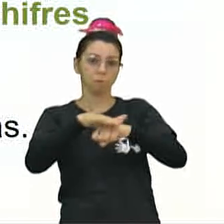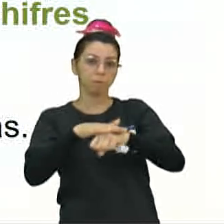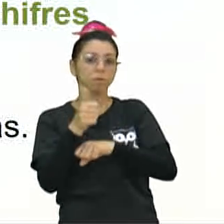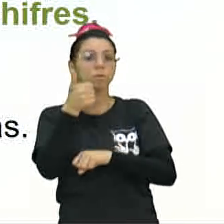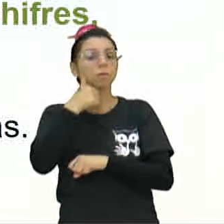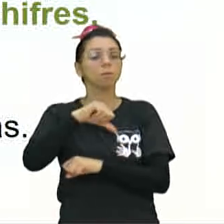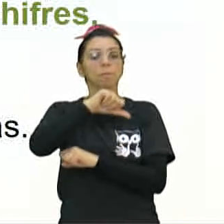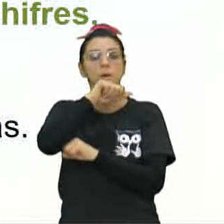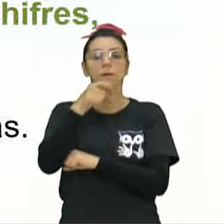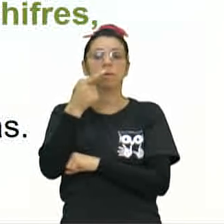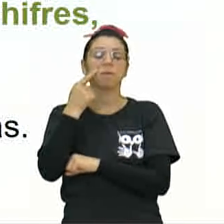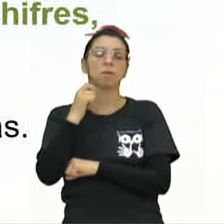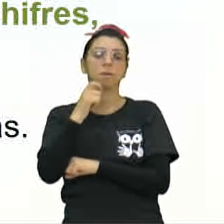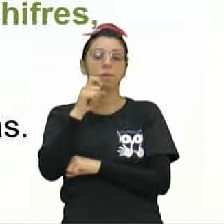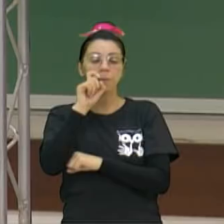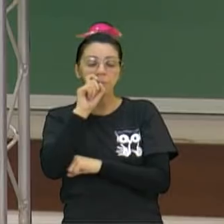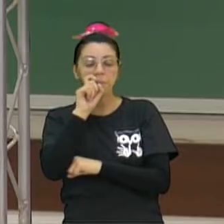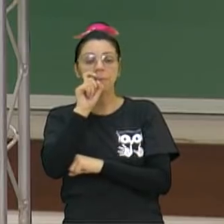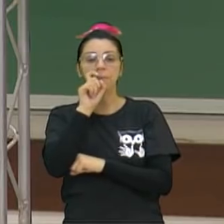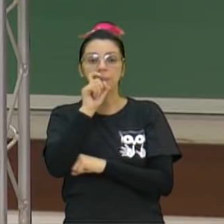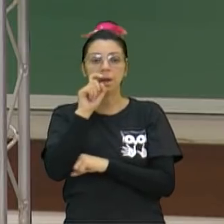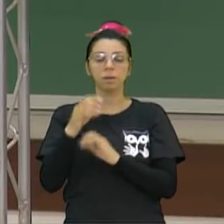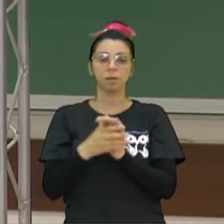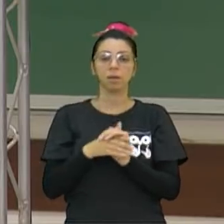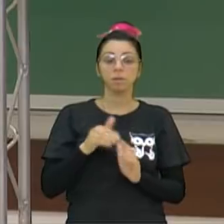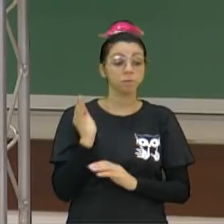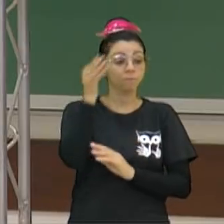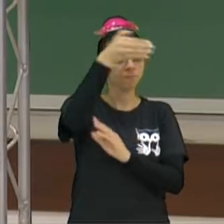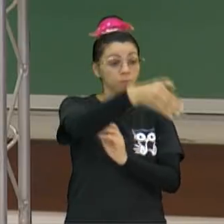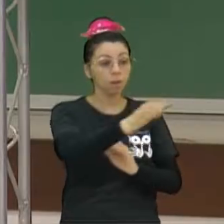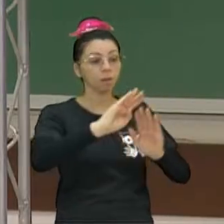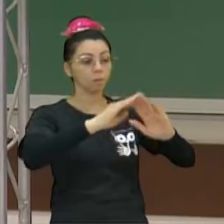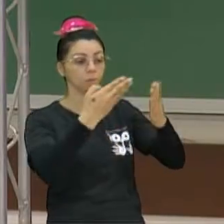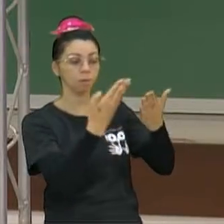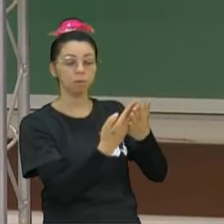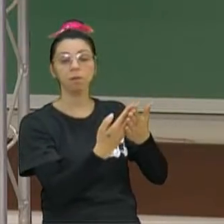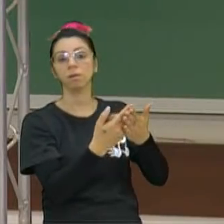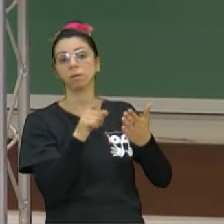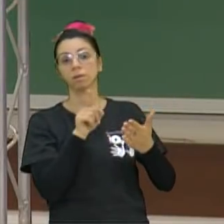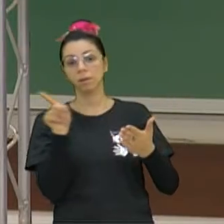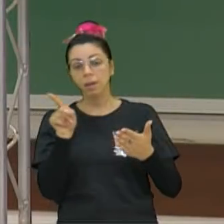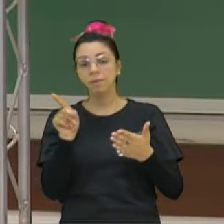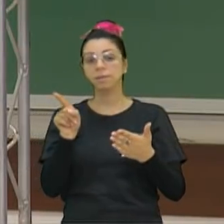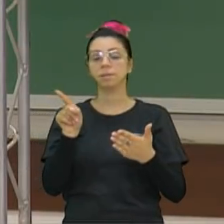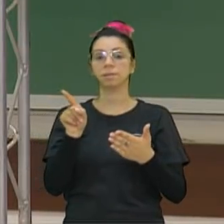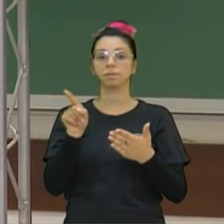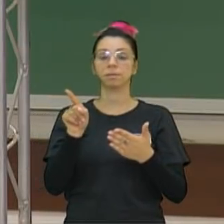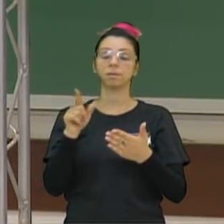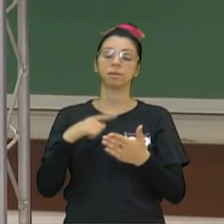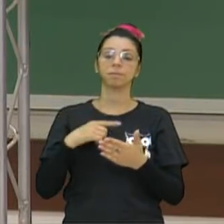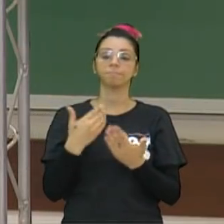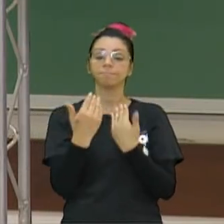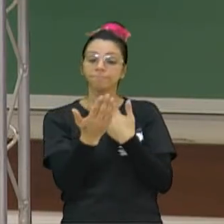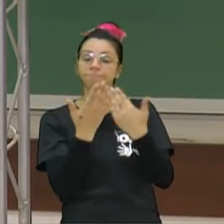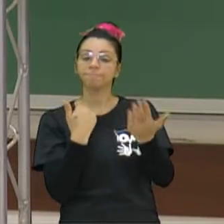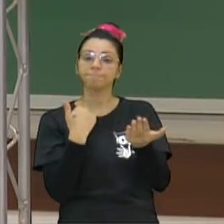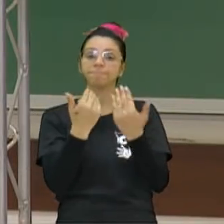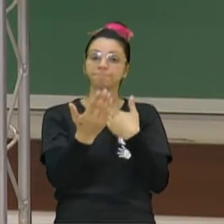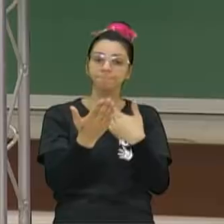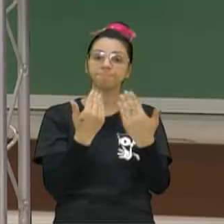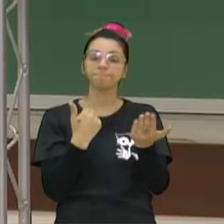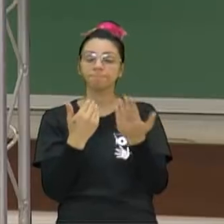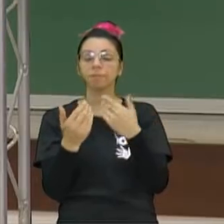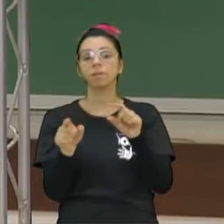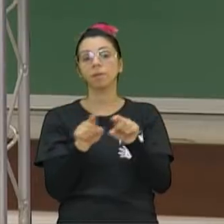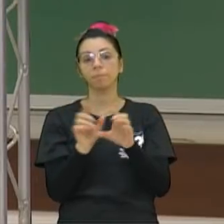eles foram ao colégio. Então, ela teve aqui uma atitude no sentido de tentar solucionar o problema. Então, ela desabafou, né, teve a parceria ali